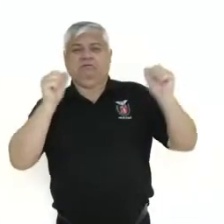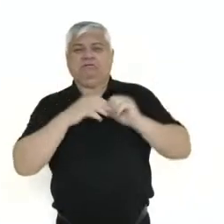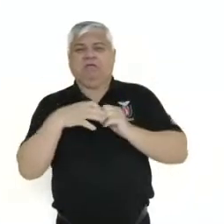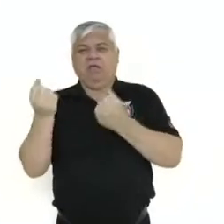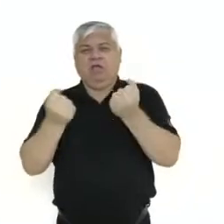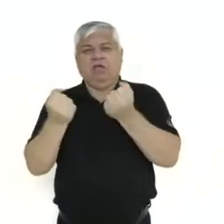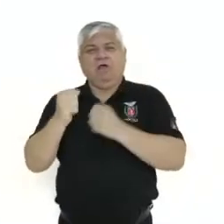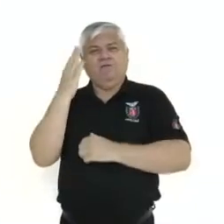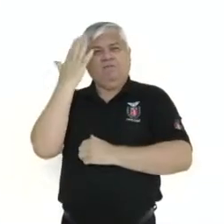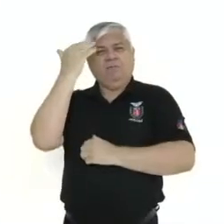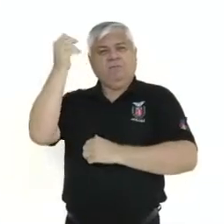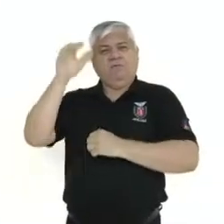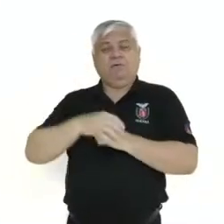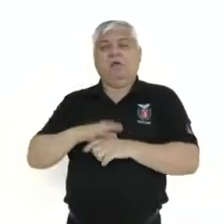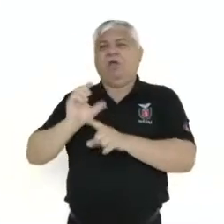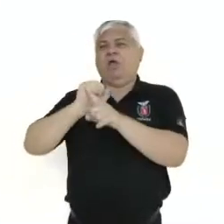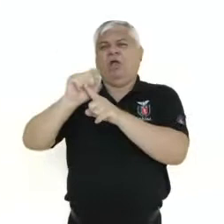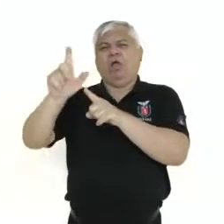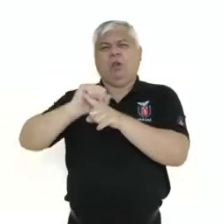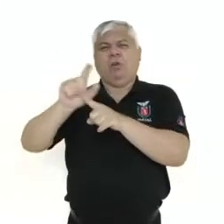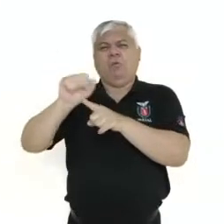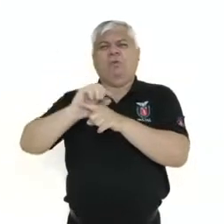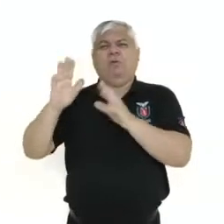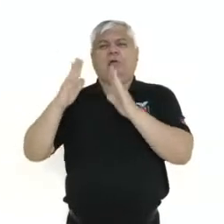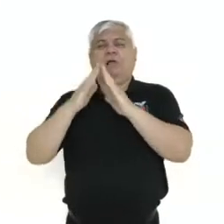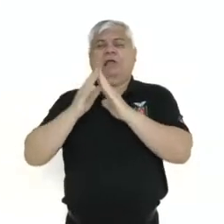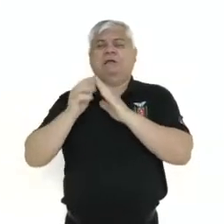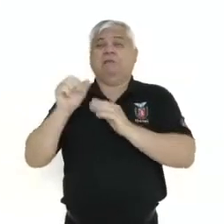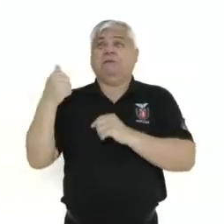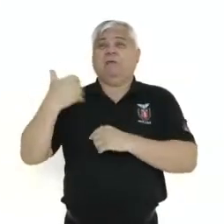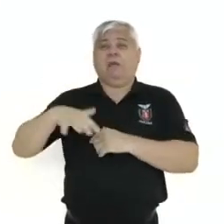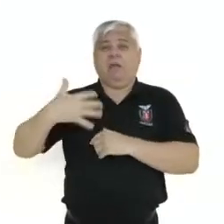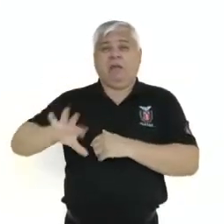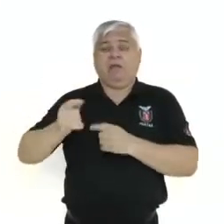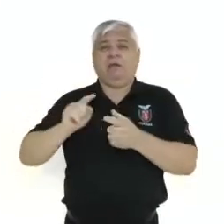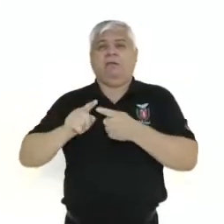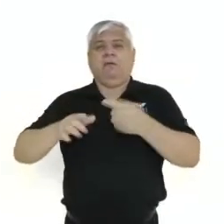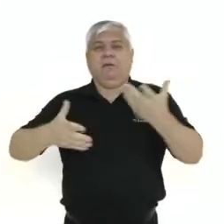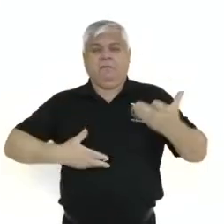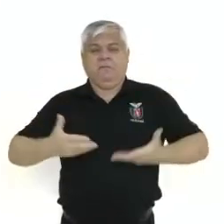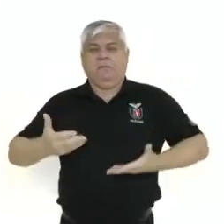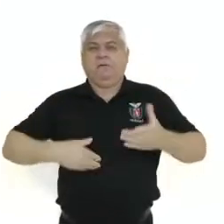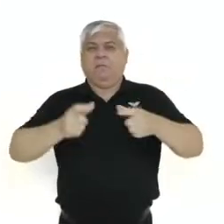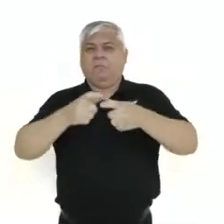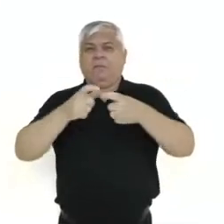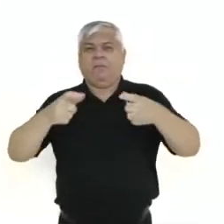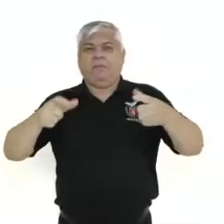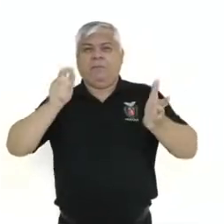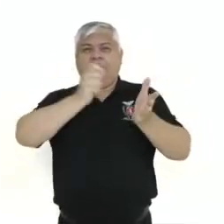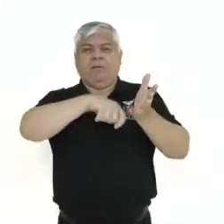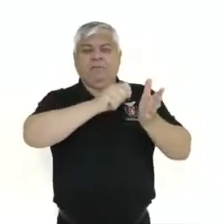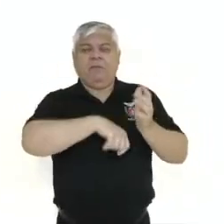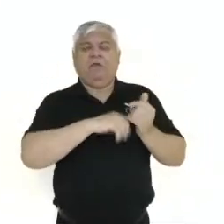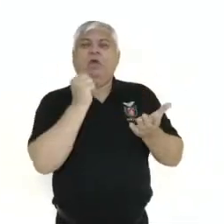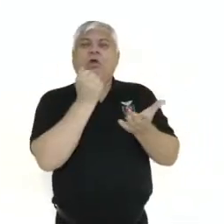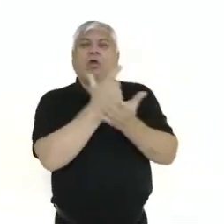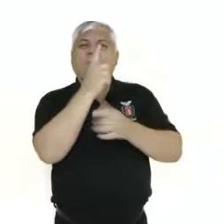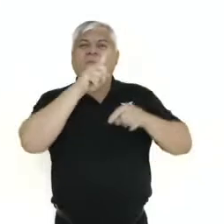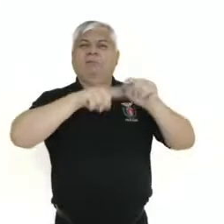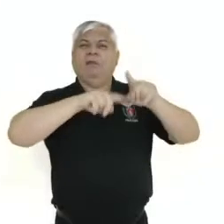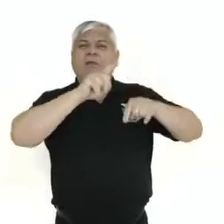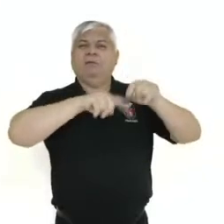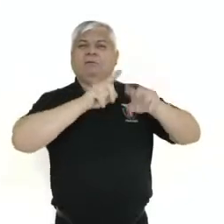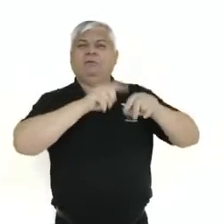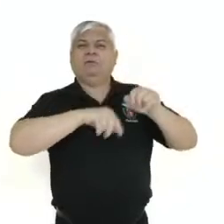alugam um imóvel com um preço, contratam mais funcionários do que precisam, compram mais mercadoria para vender em